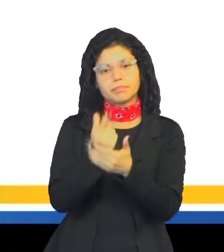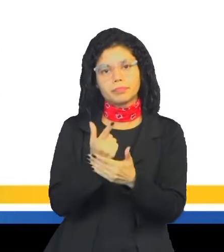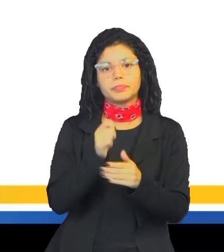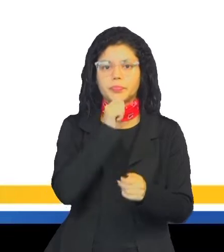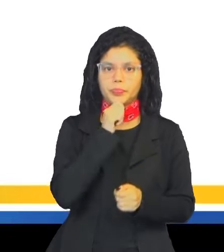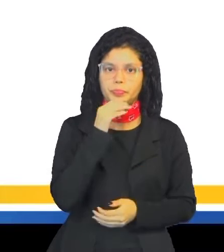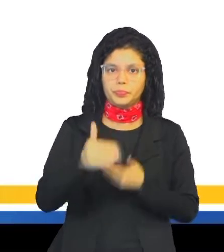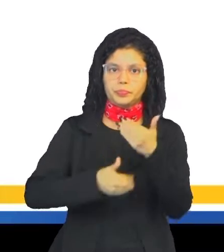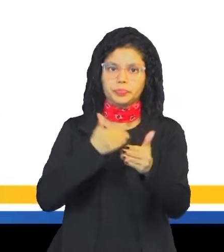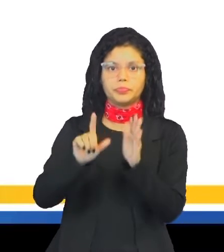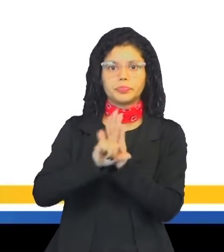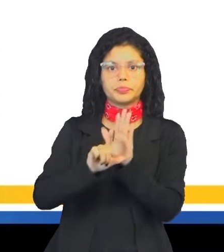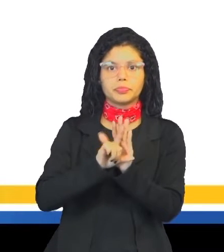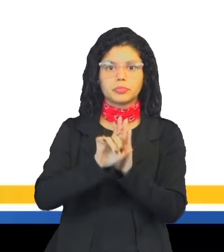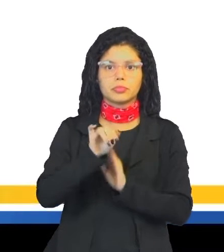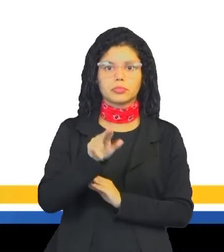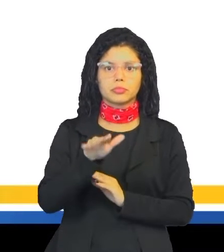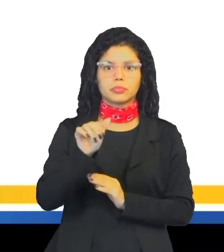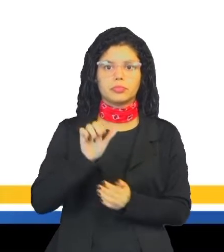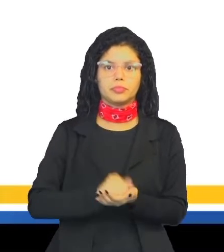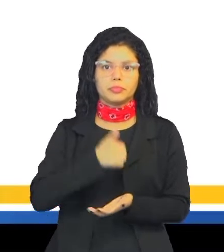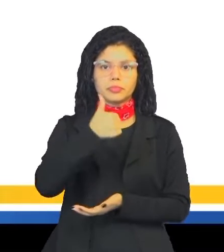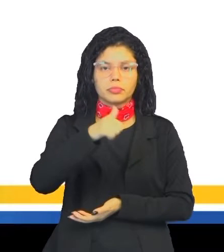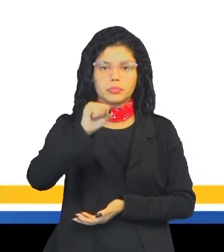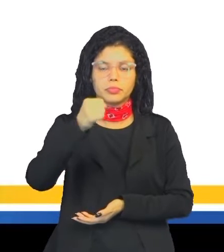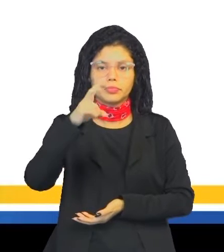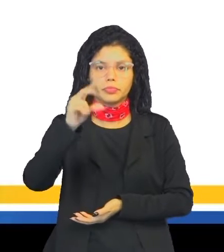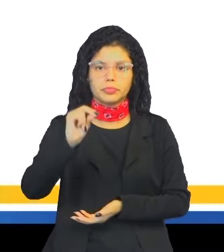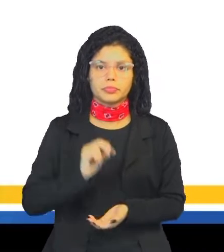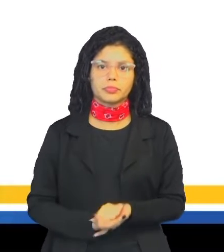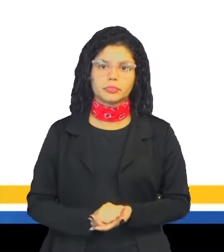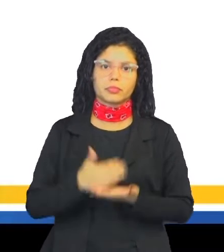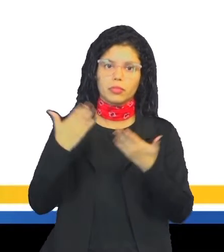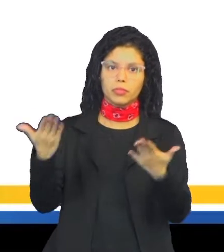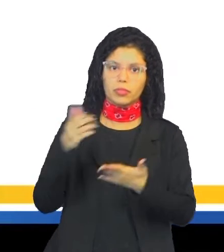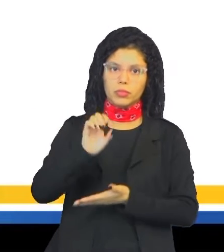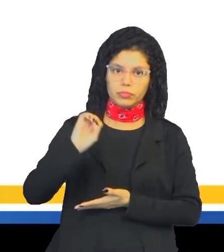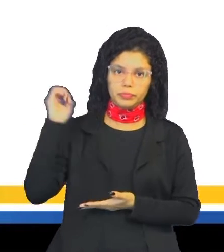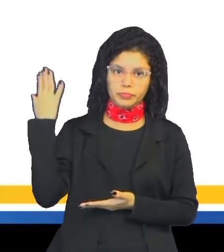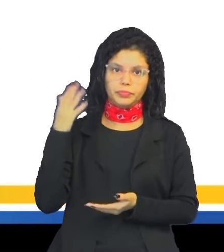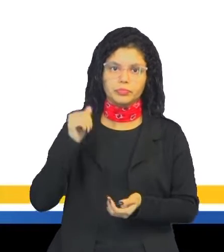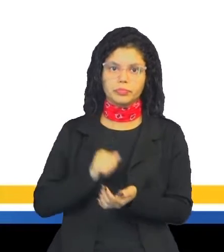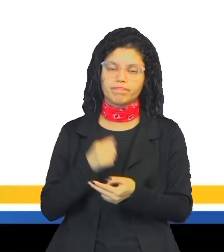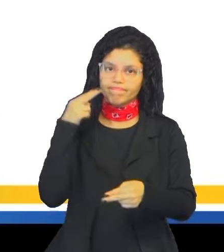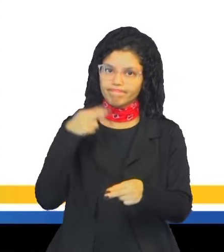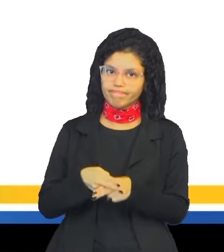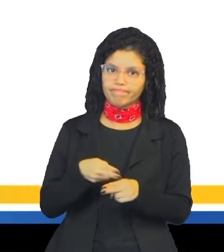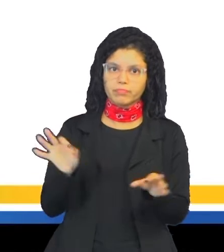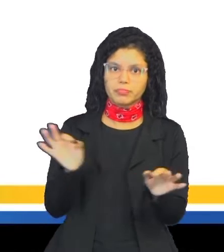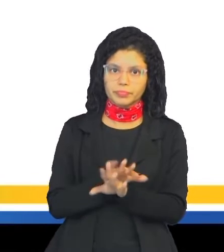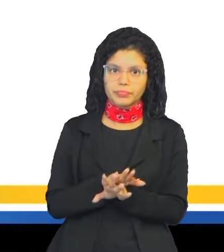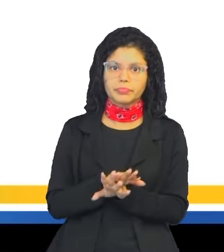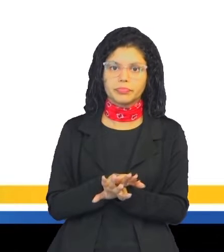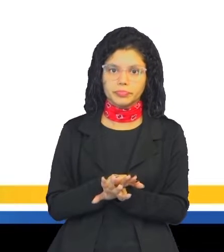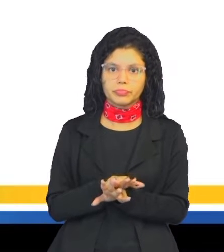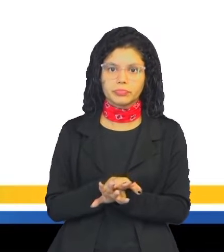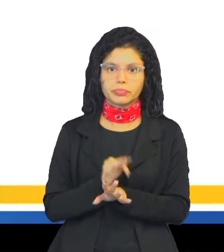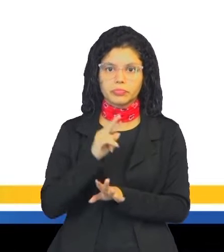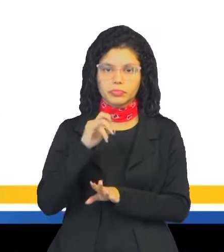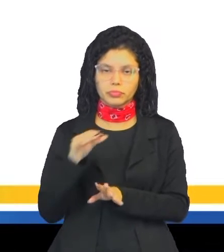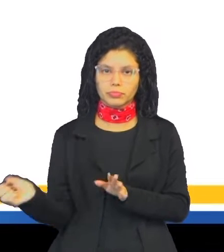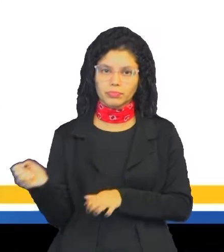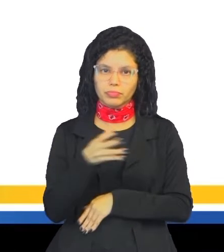aconteceu aí por meio da Lei Eusébio de Queiroz, de 1850. E com essa lei cortava, né, a fonte que renovava os